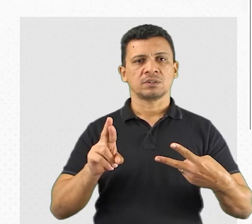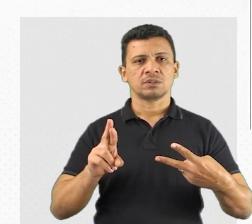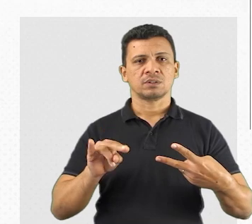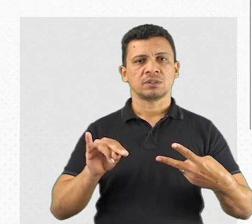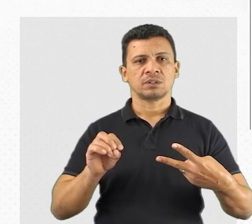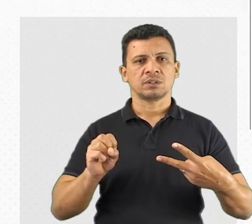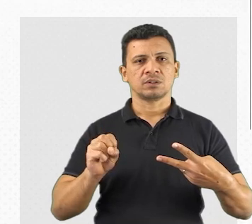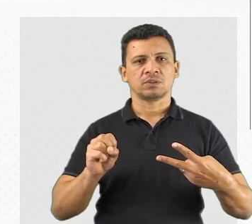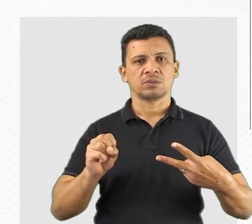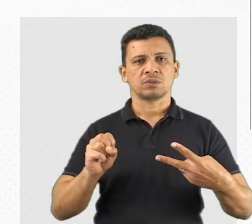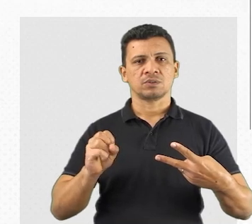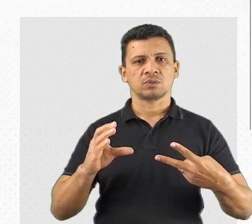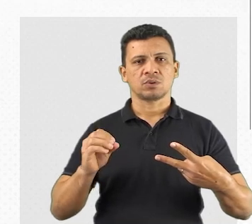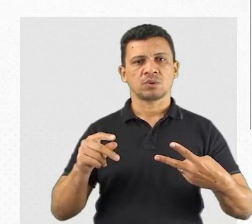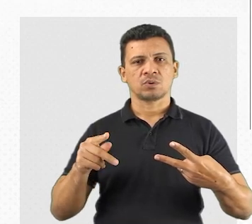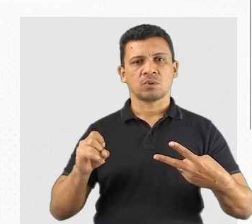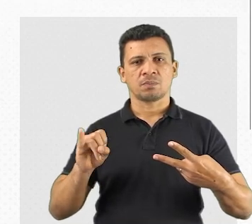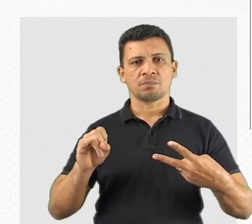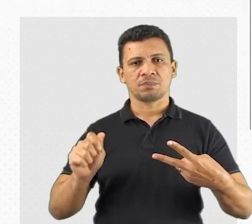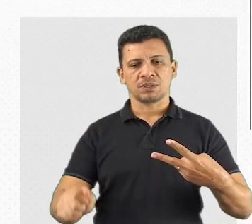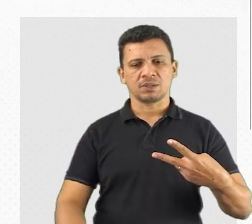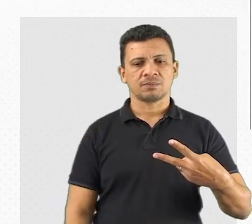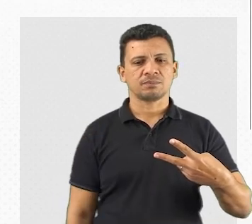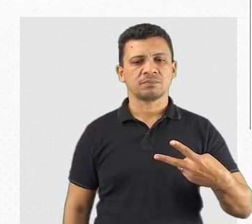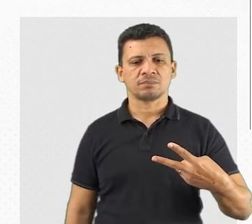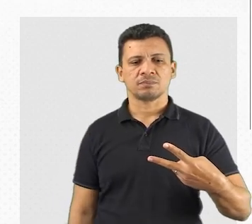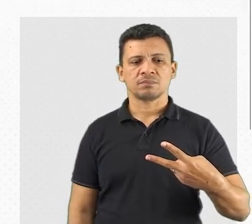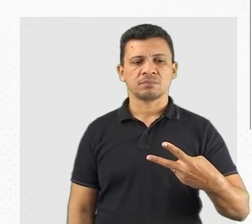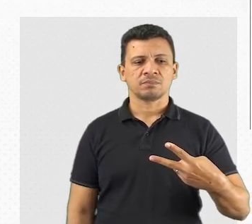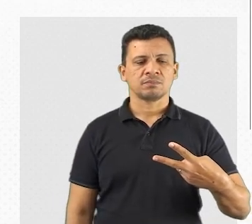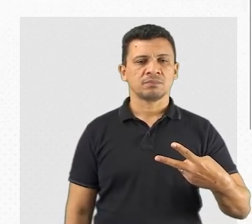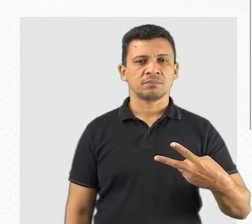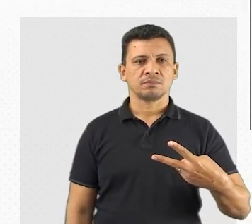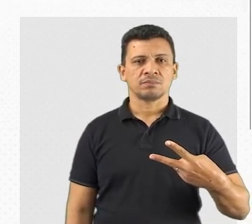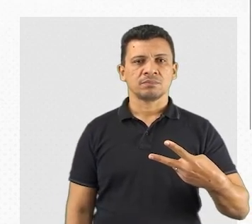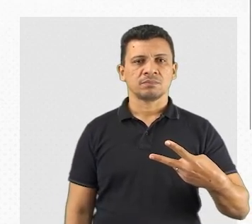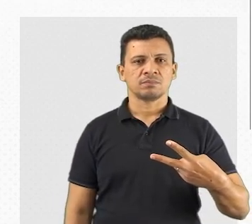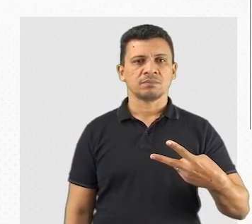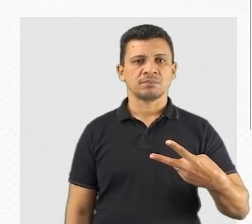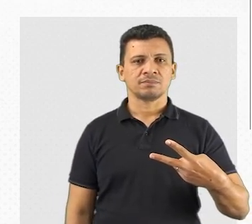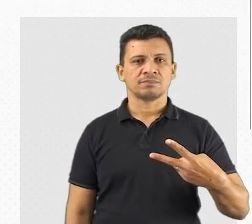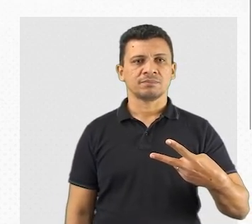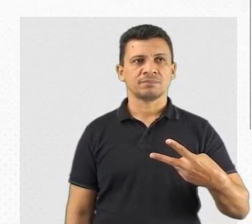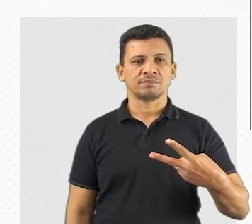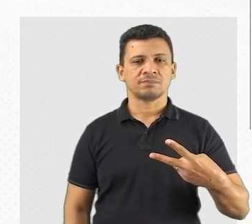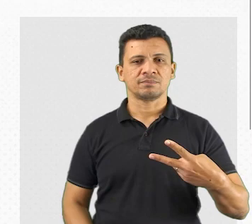crioscopia, também chamada de criometria.